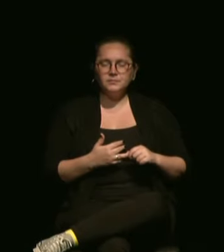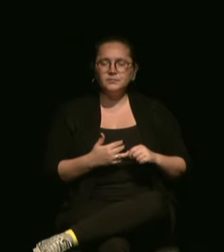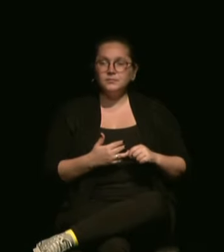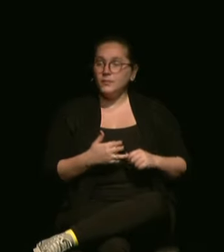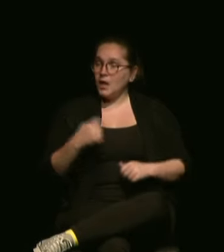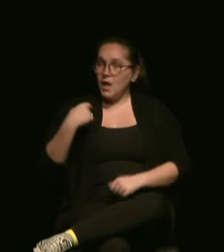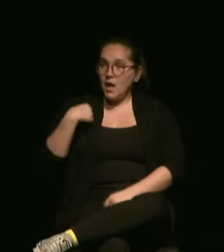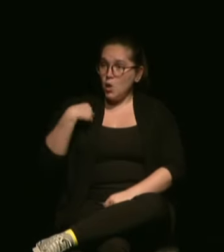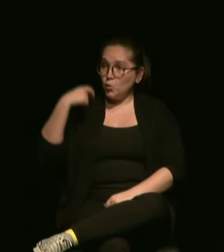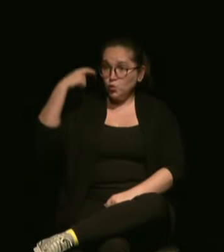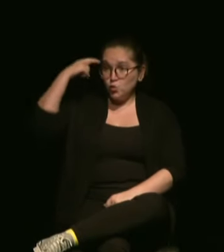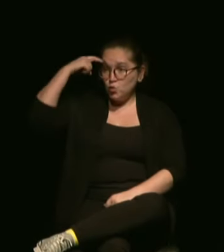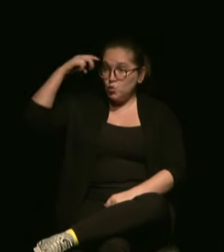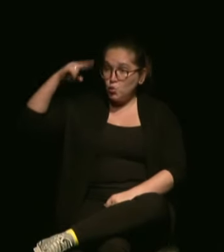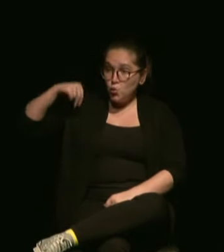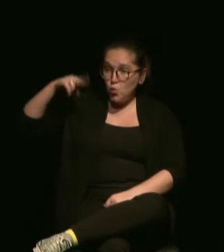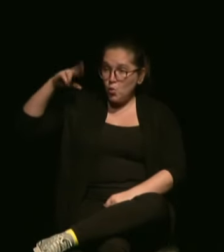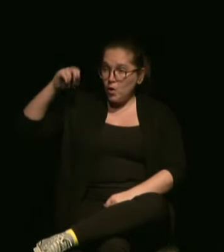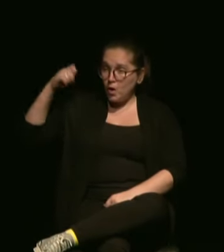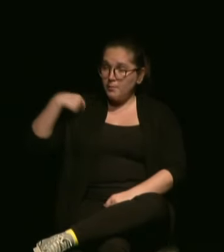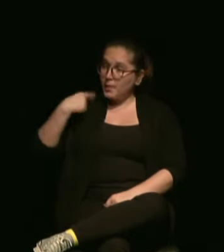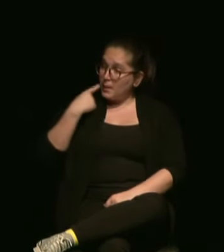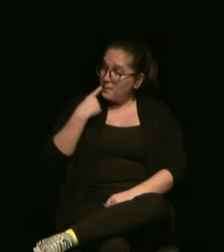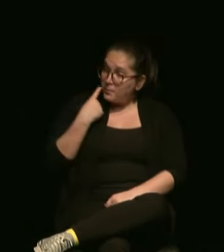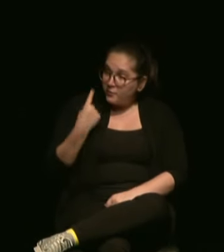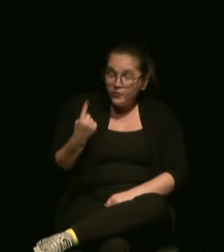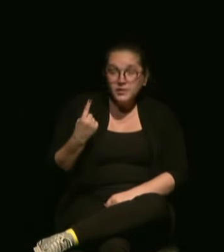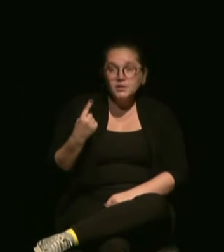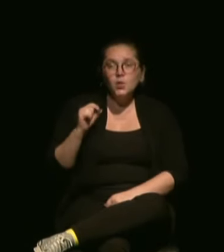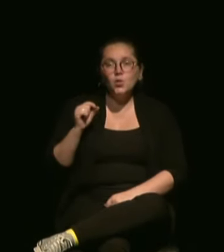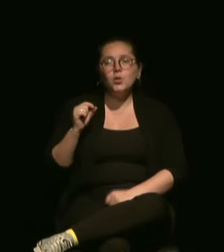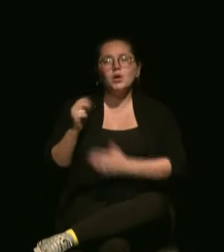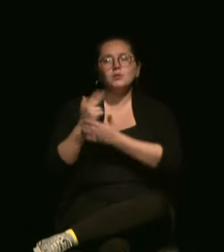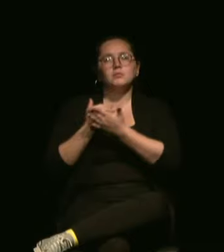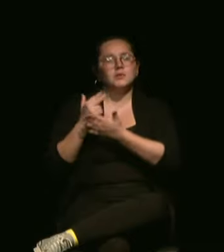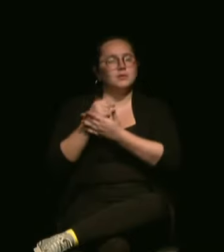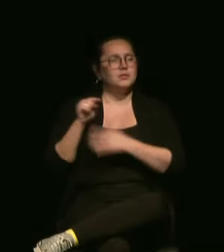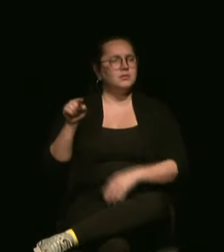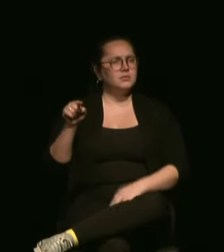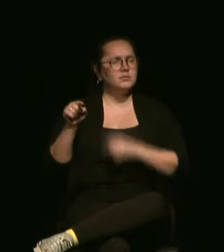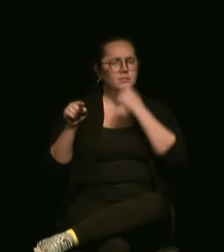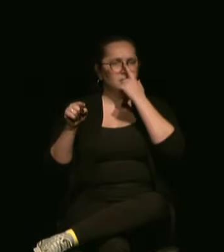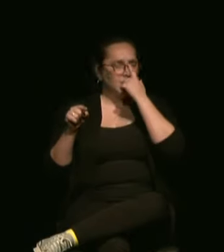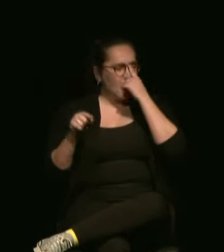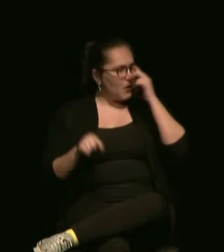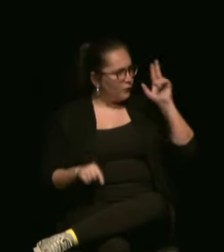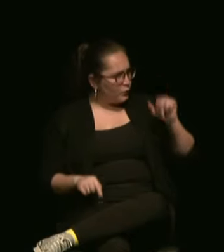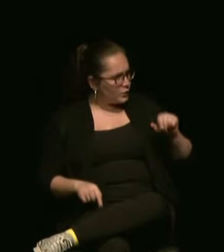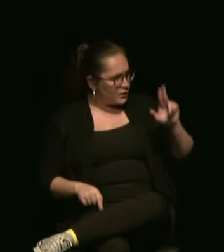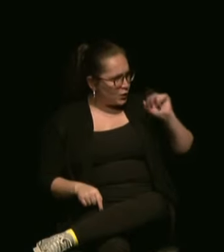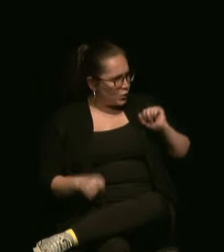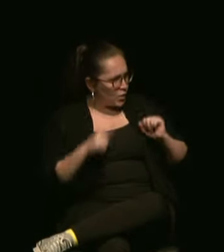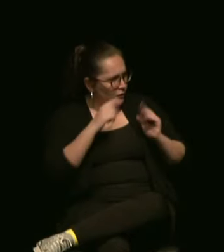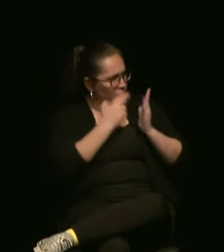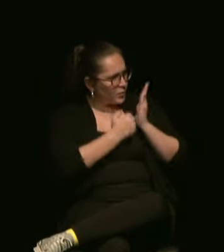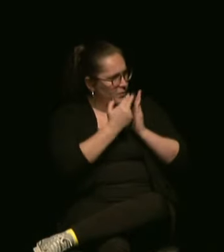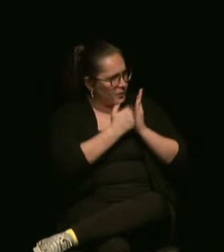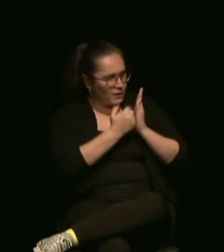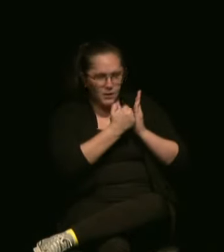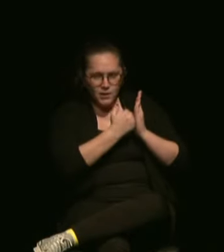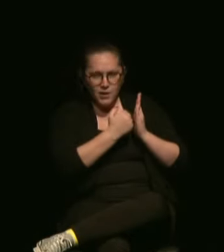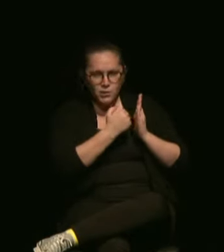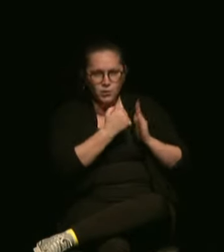Nunca pensei ver um retrato com cachimbo. Nunca vi um retrato com cachimbo?